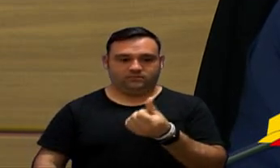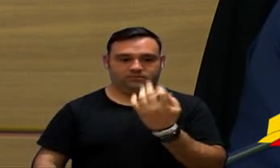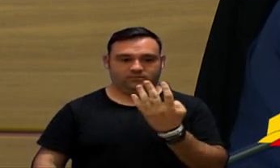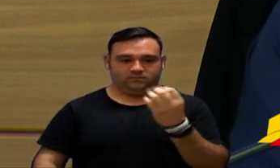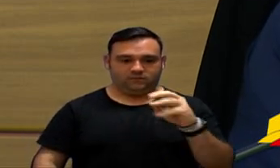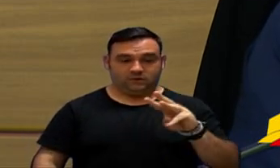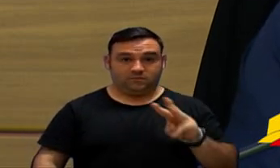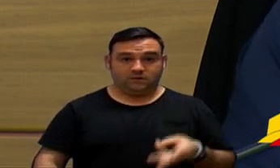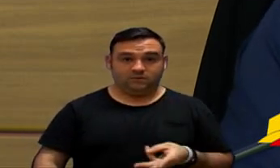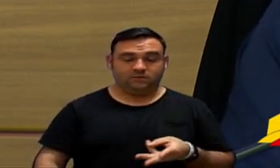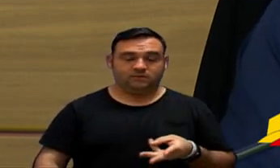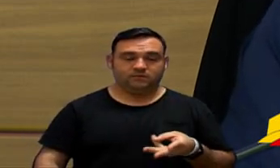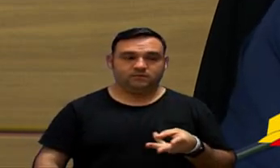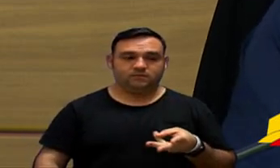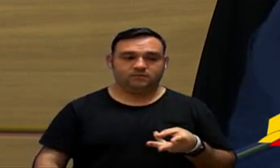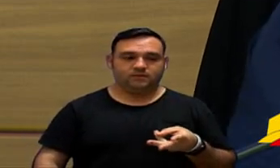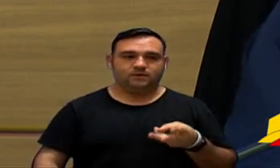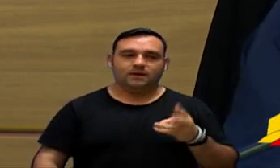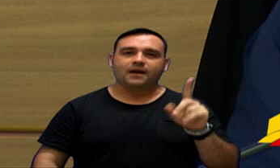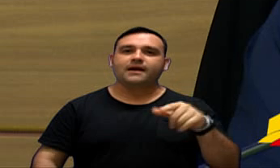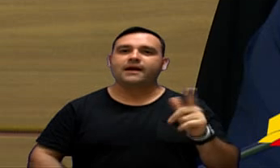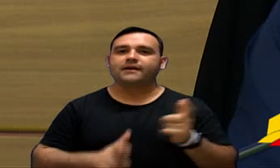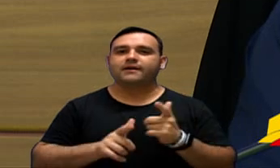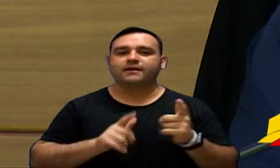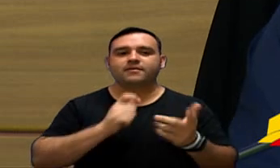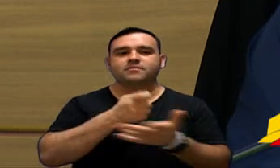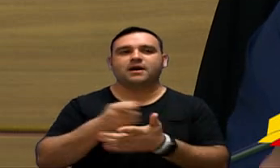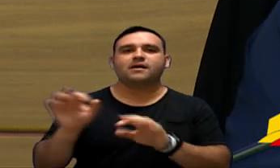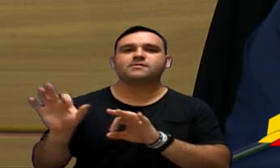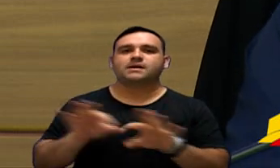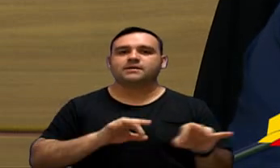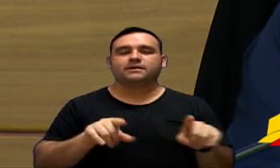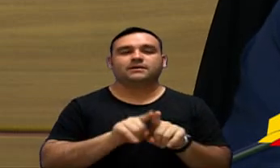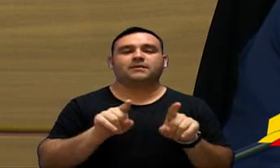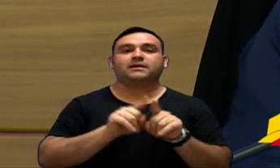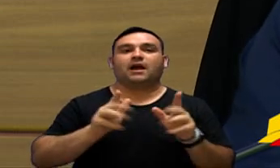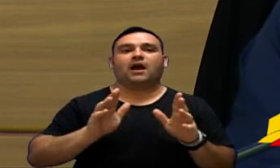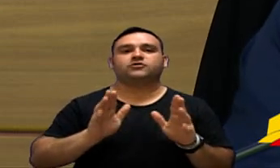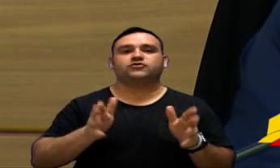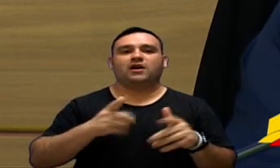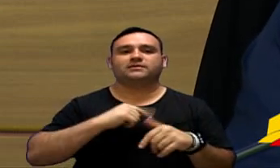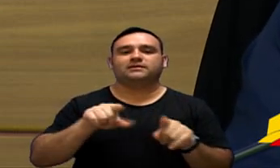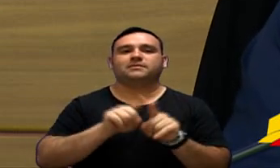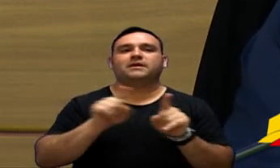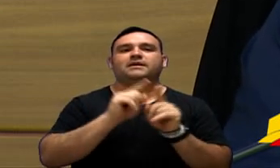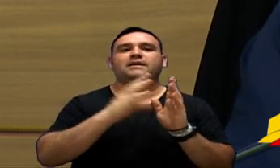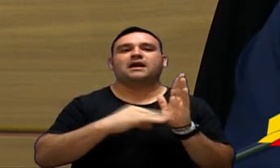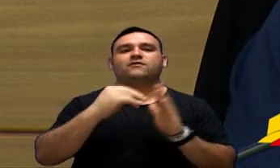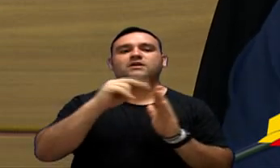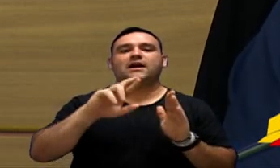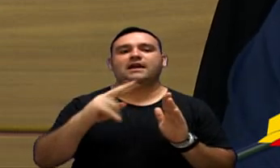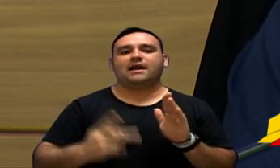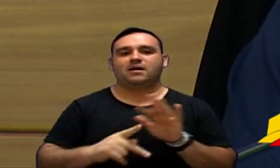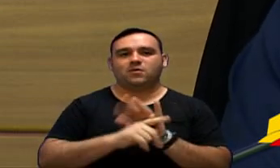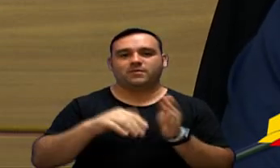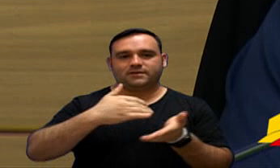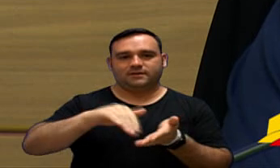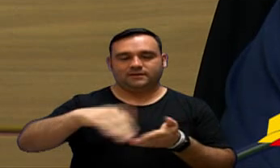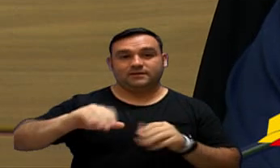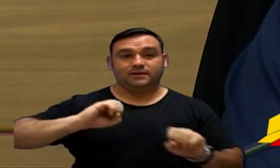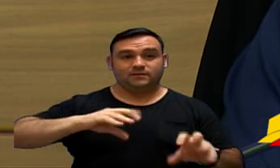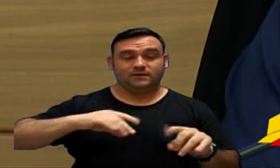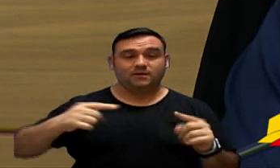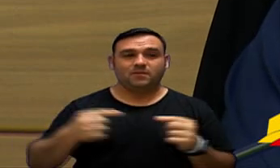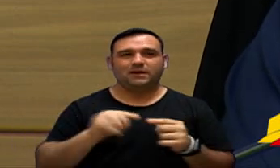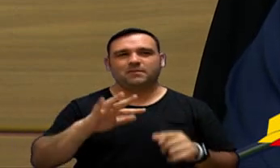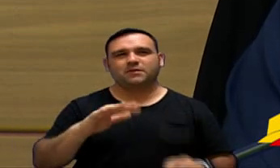640 milhões, né? Aqui é a despesa de caráter continuado. Aqui já está incluído a folha do RH da Secretaria de Educação, que